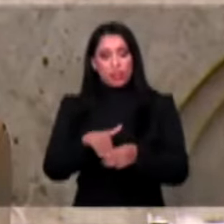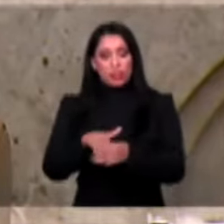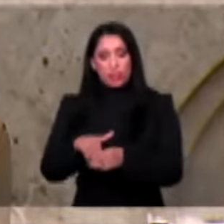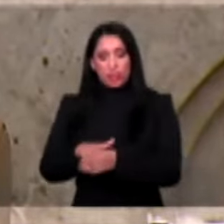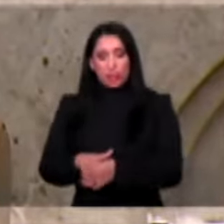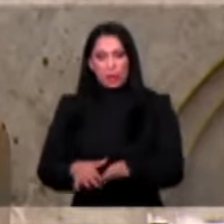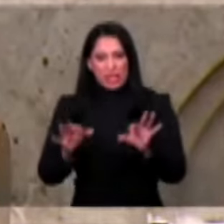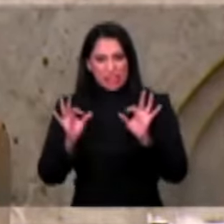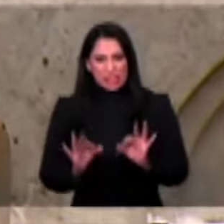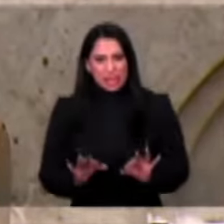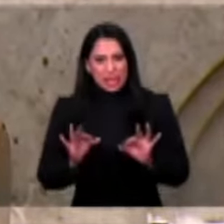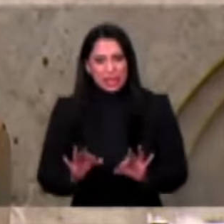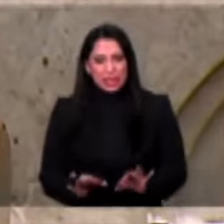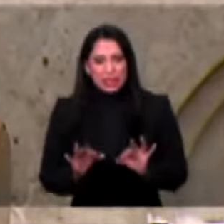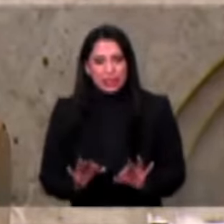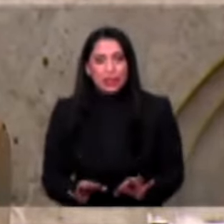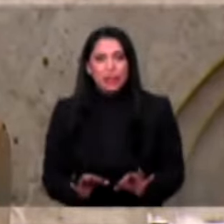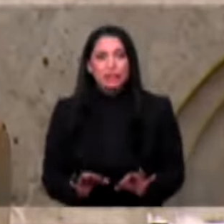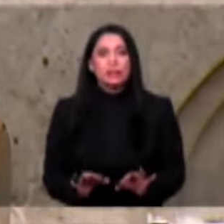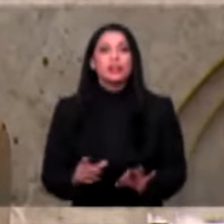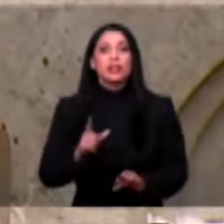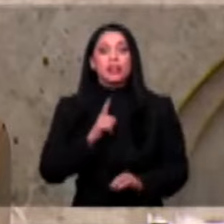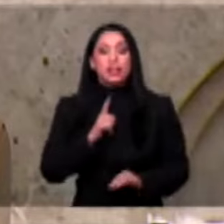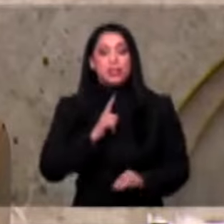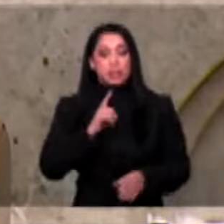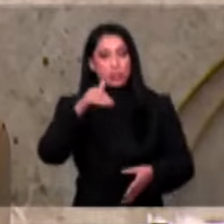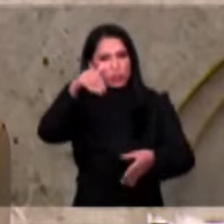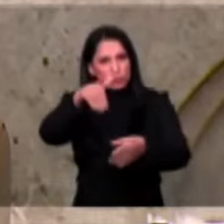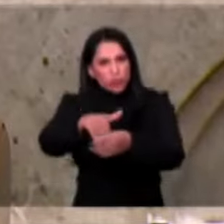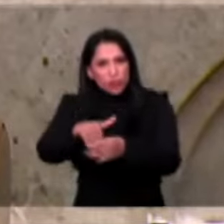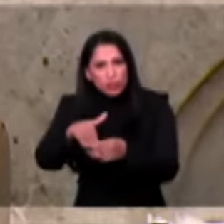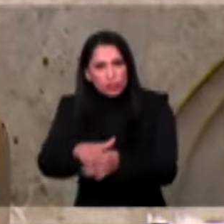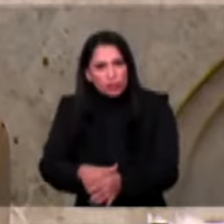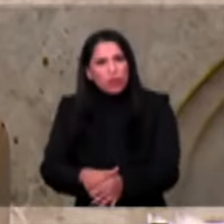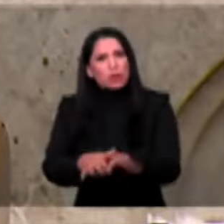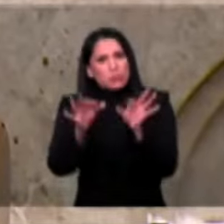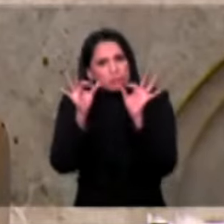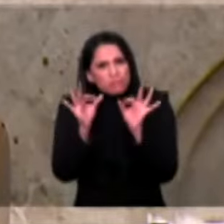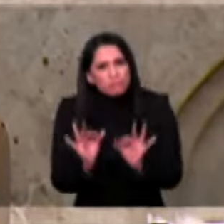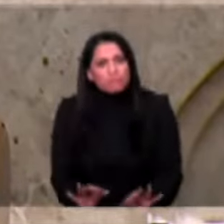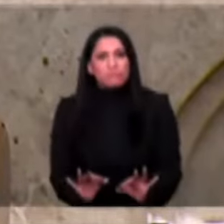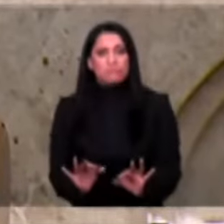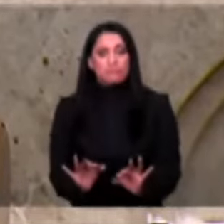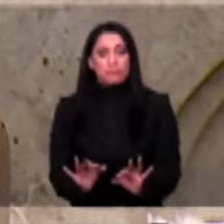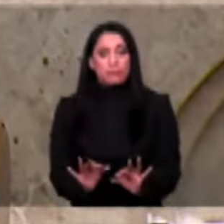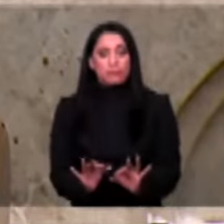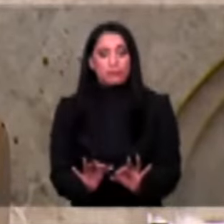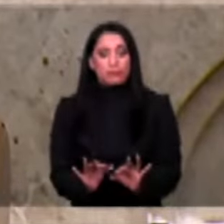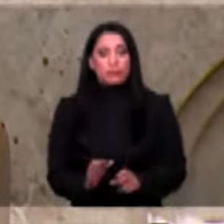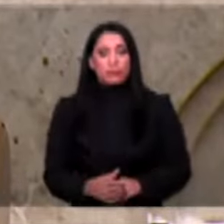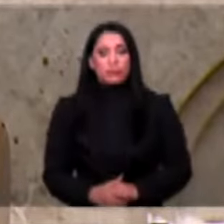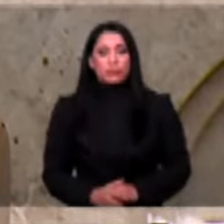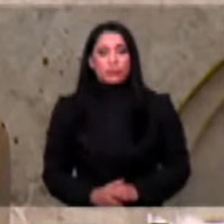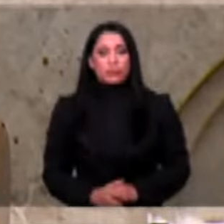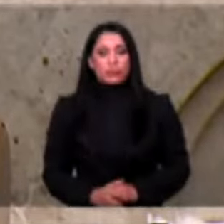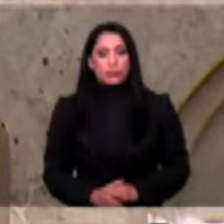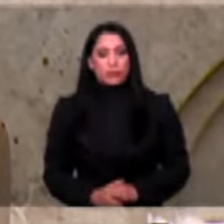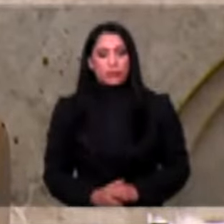a legitimidade dos resultados das urnas e, em fiel observância